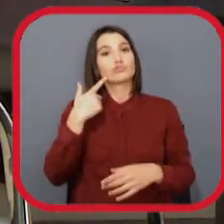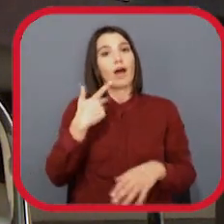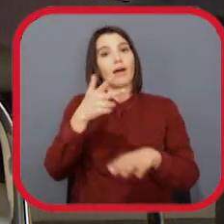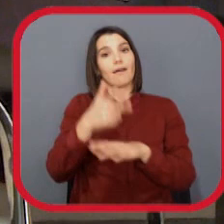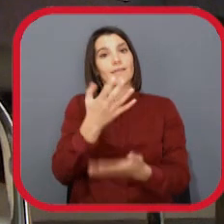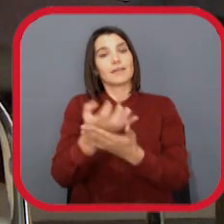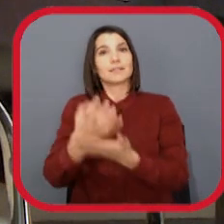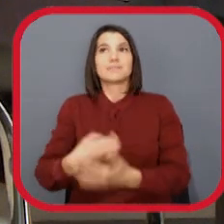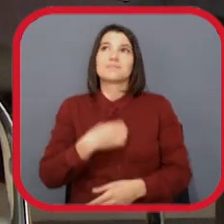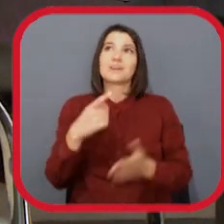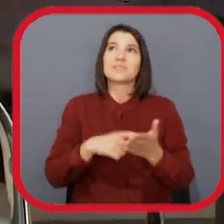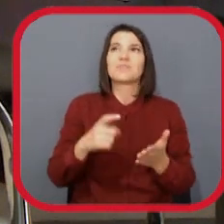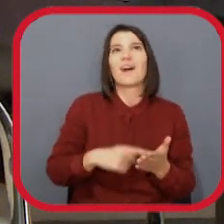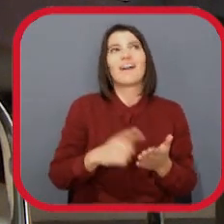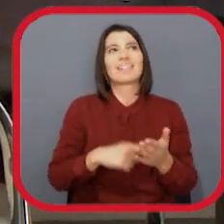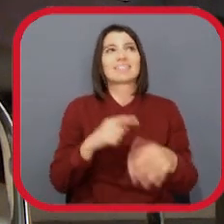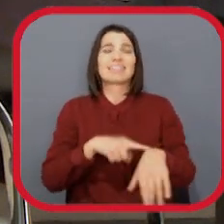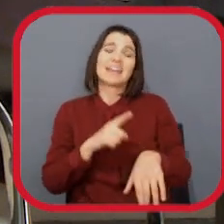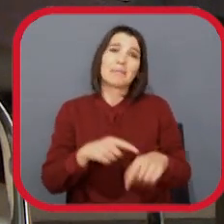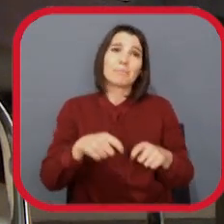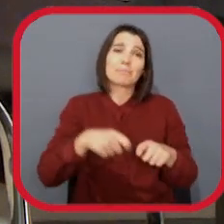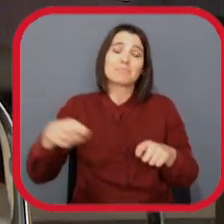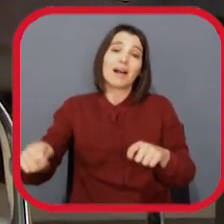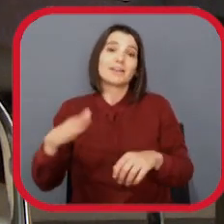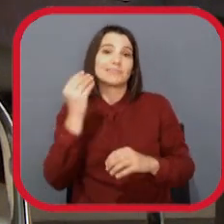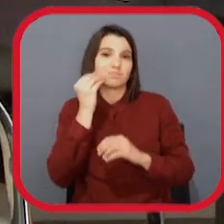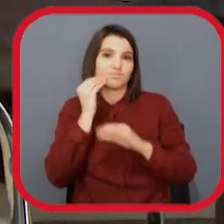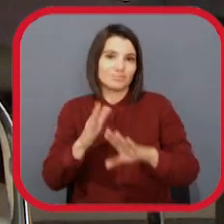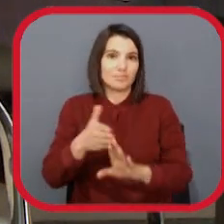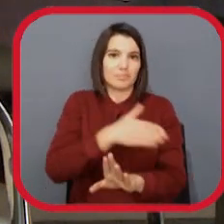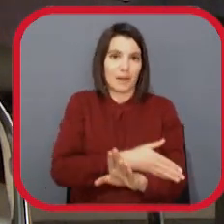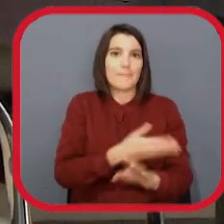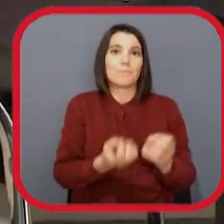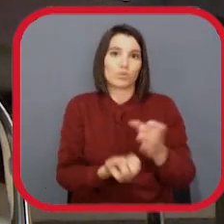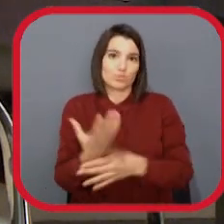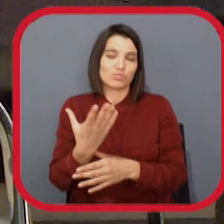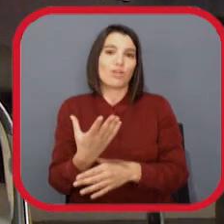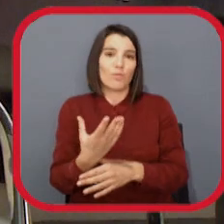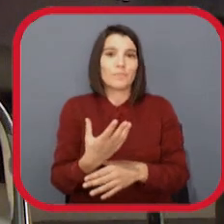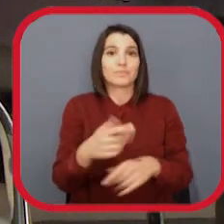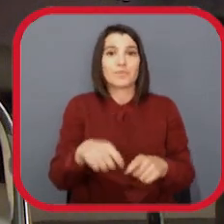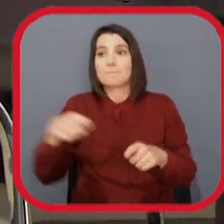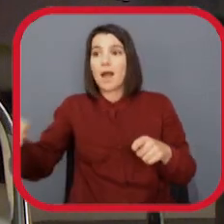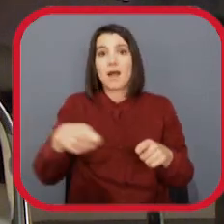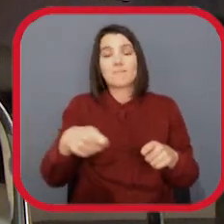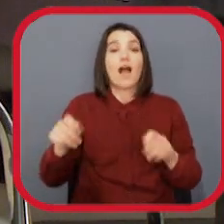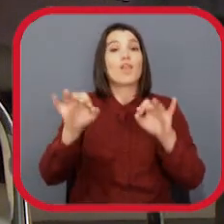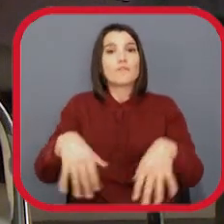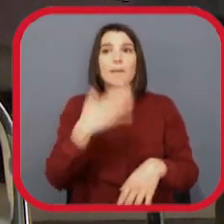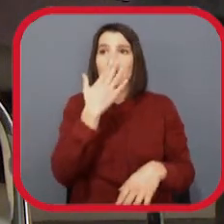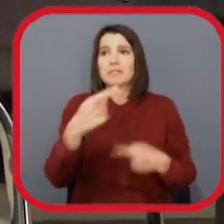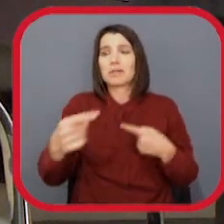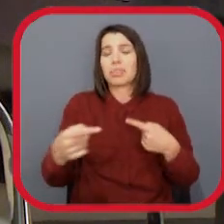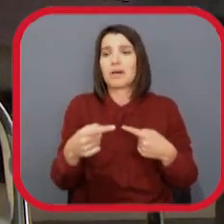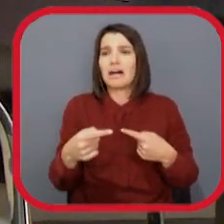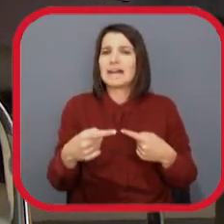Agora que já estamos nas gravações, sentimos falta sempre de algum tempo, mas é o normal das pré-produções, por mais longas ou extensas que possam acontecer,